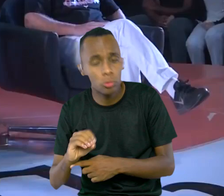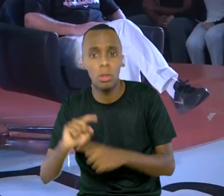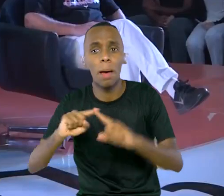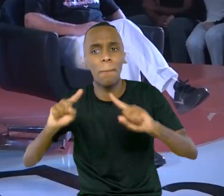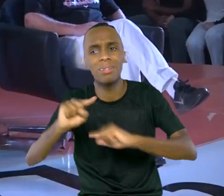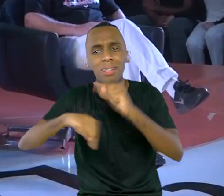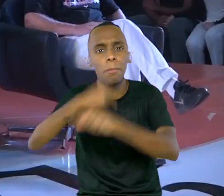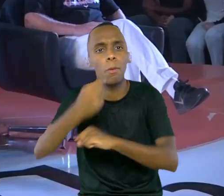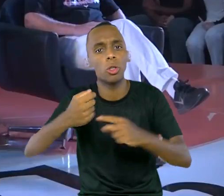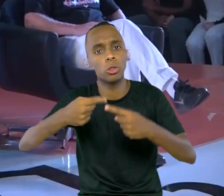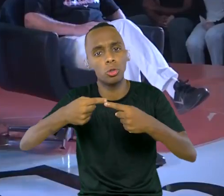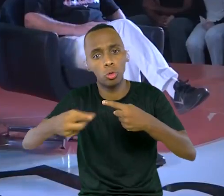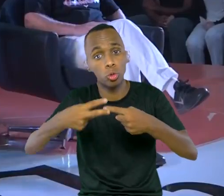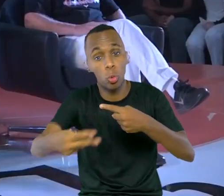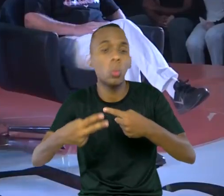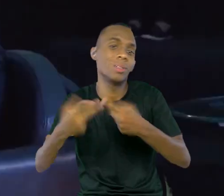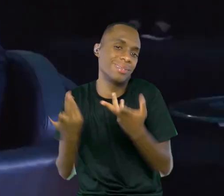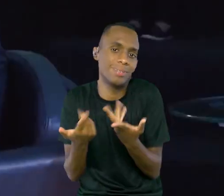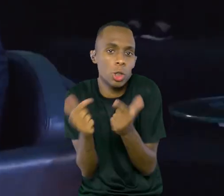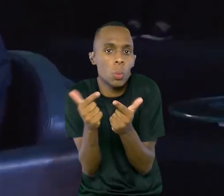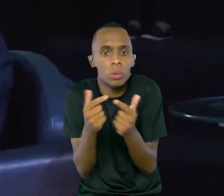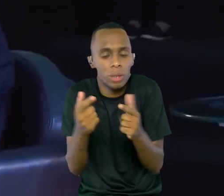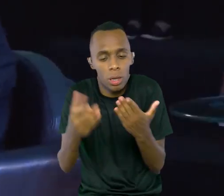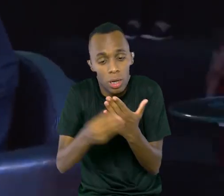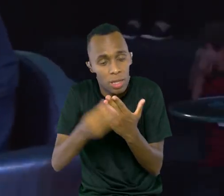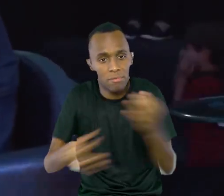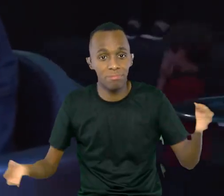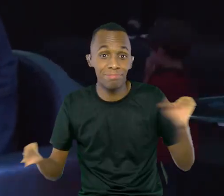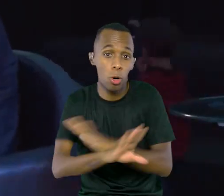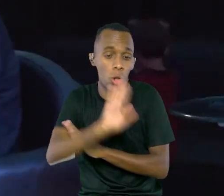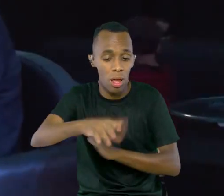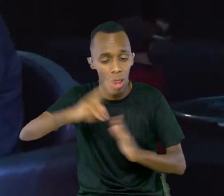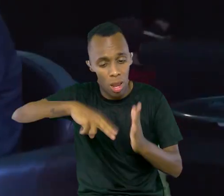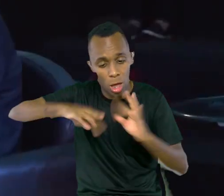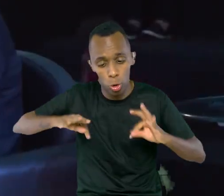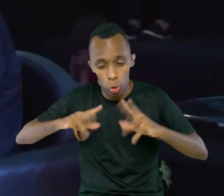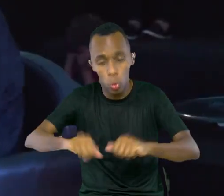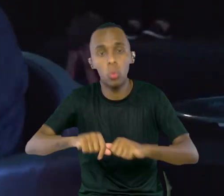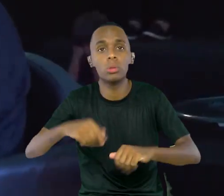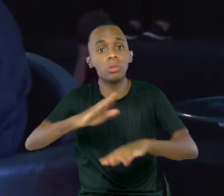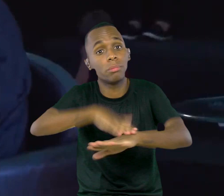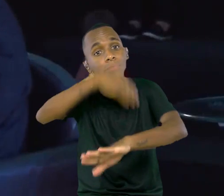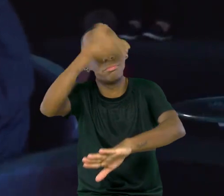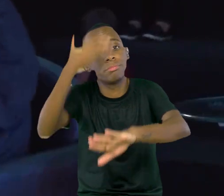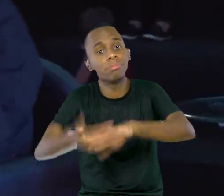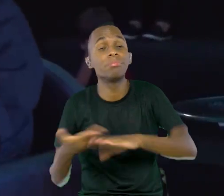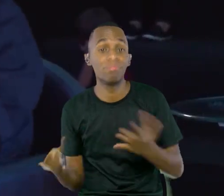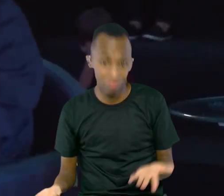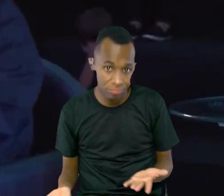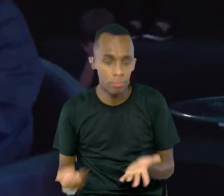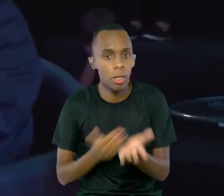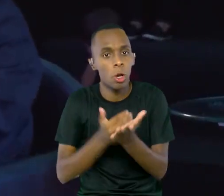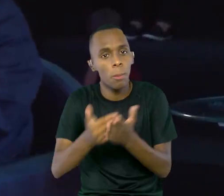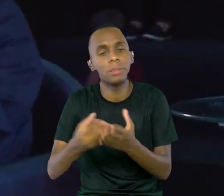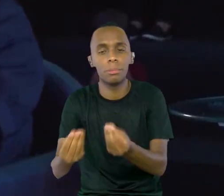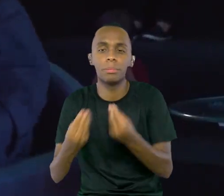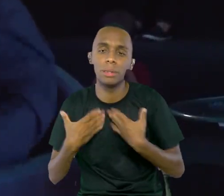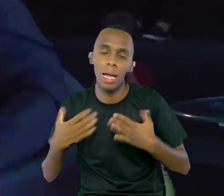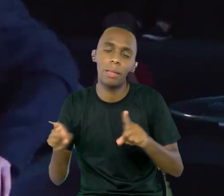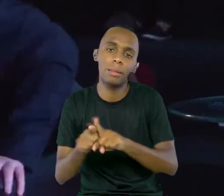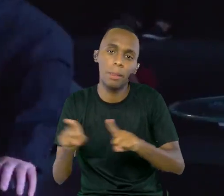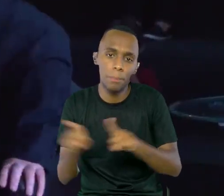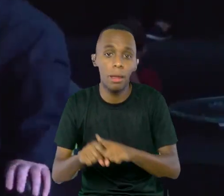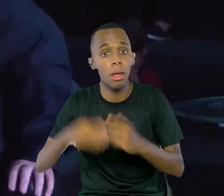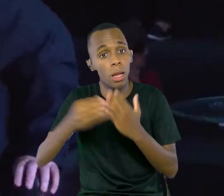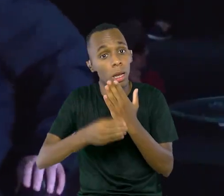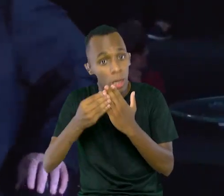Monteiro Lobato, mas depois de 2 semanas não tinha mais livro suficiente. E eu tinha um dia inteiro pela frente. Aí